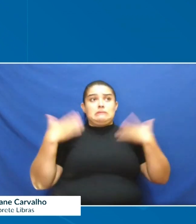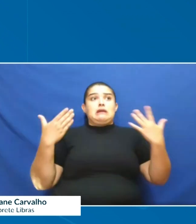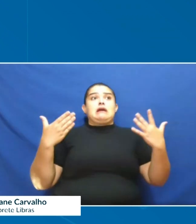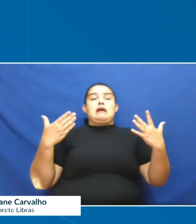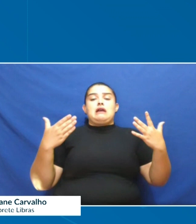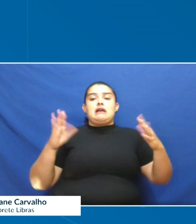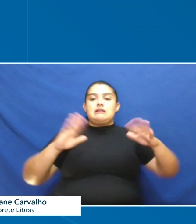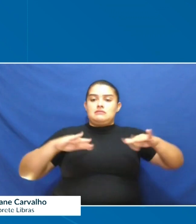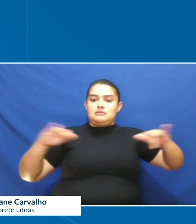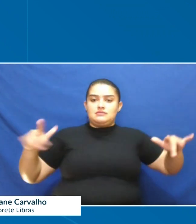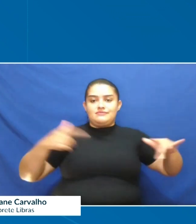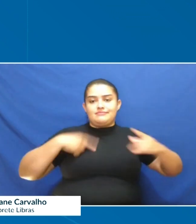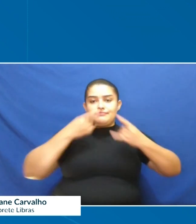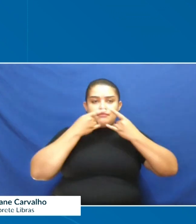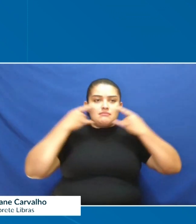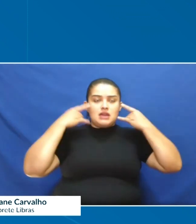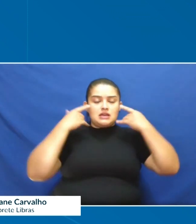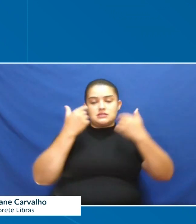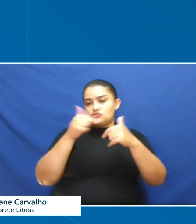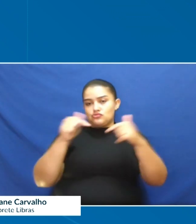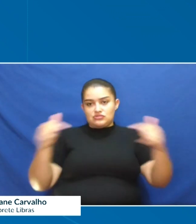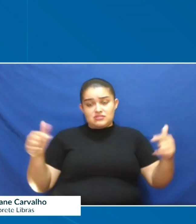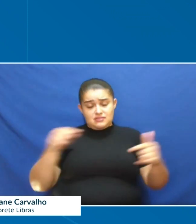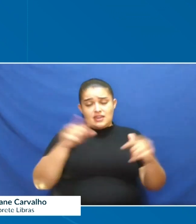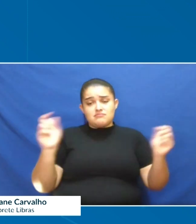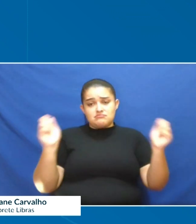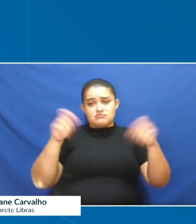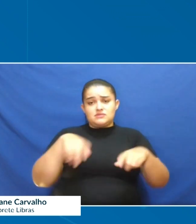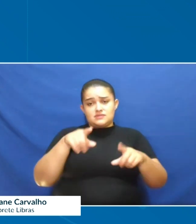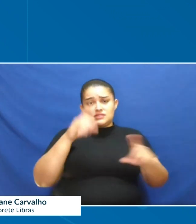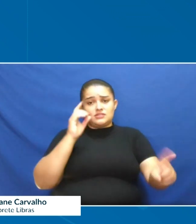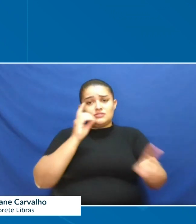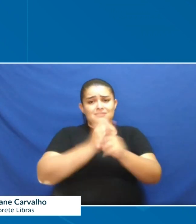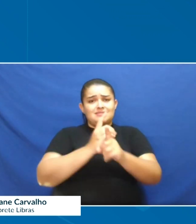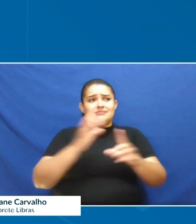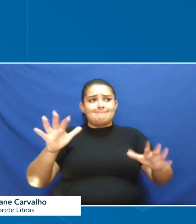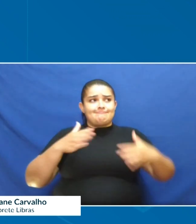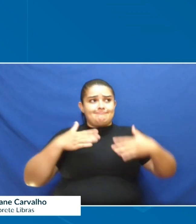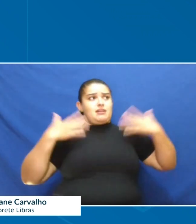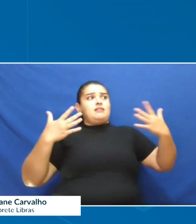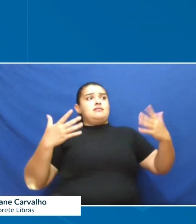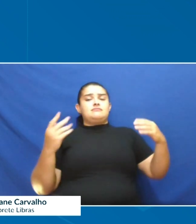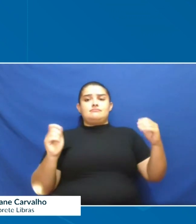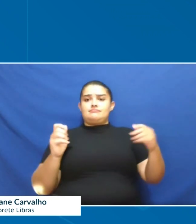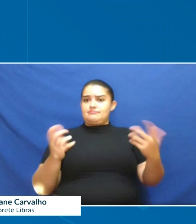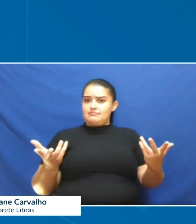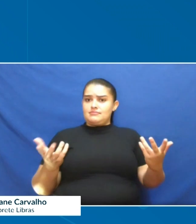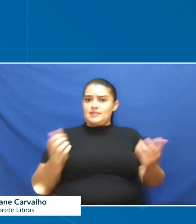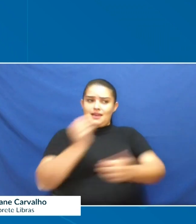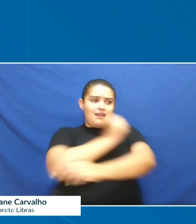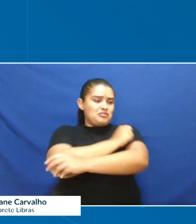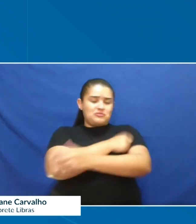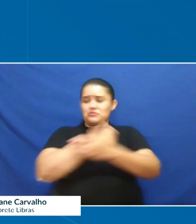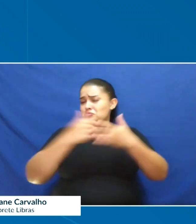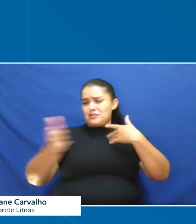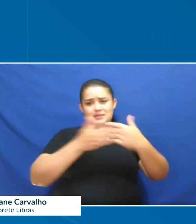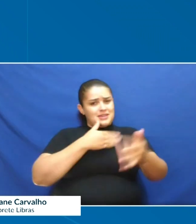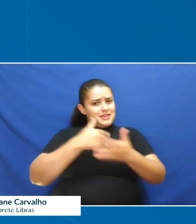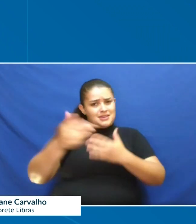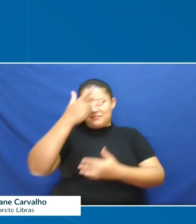na rua, sem máscara, e você encontra. Então, isso assusta, não é só estudante, para qualquer pessoa,